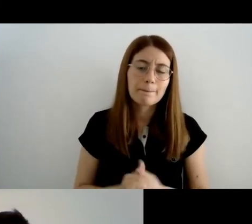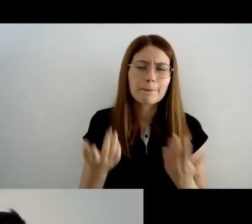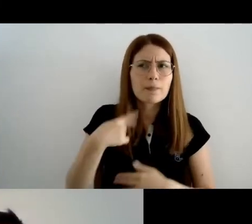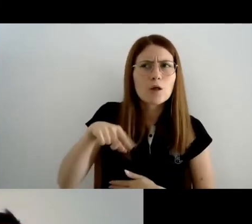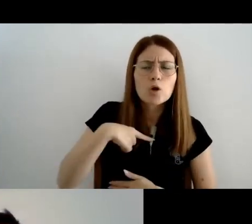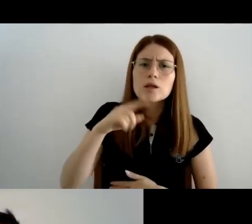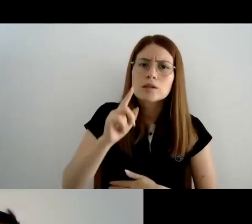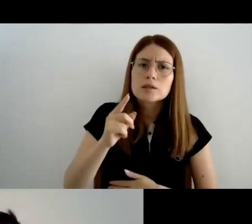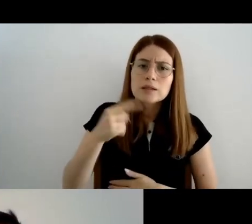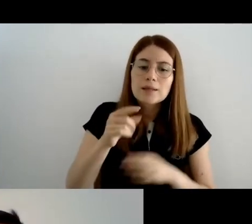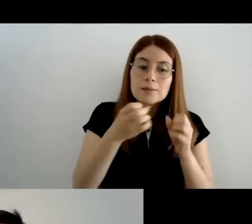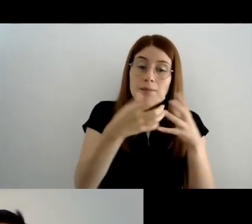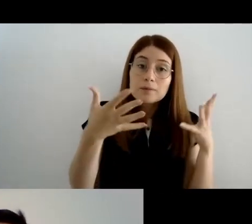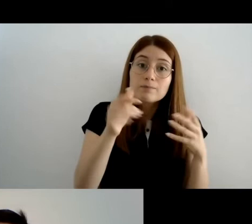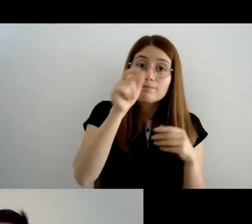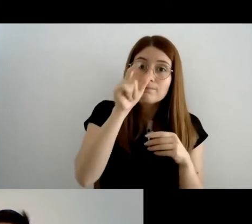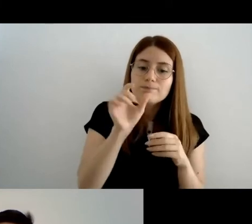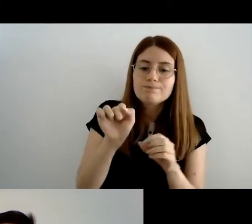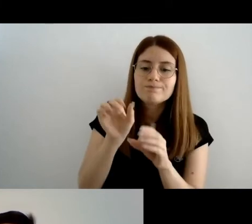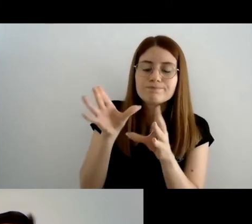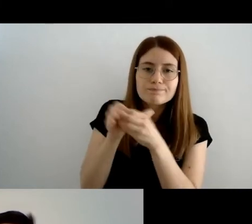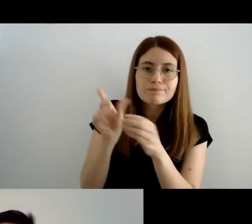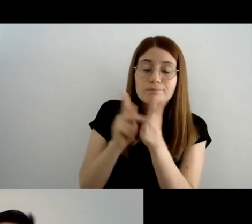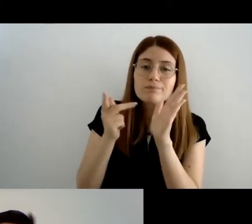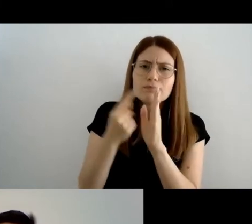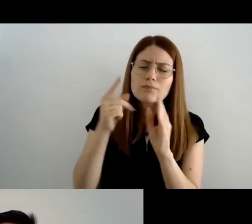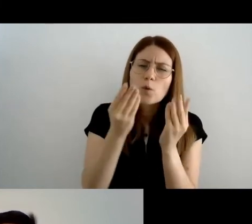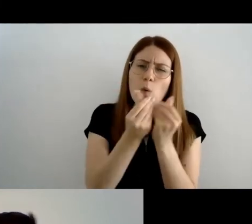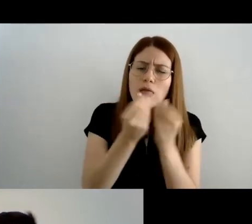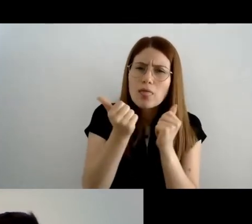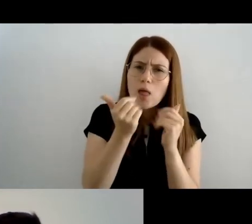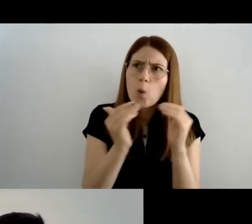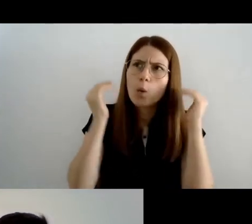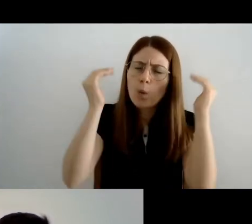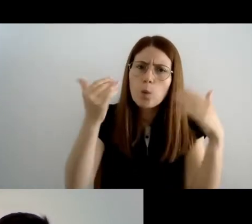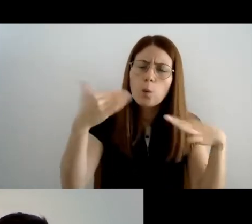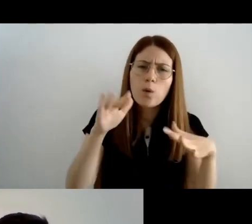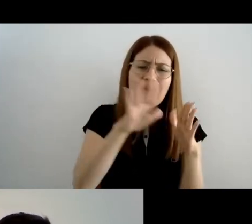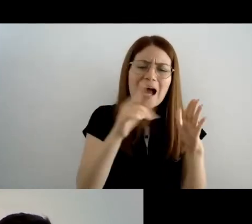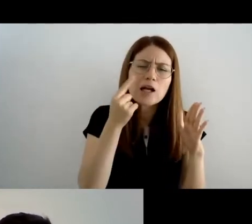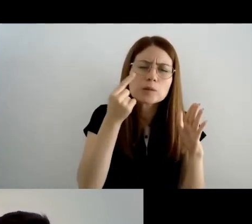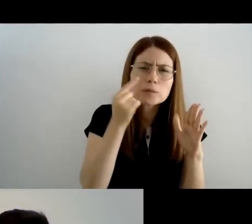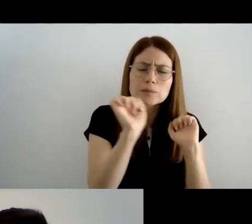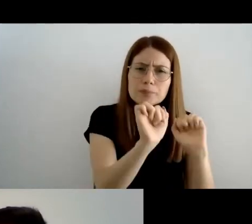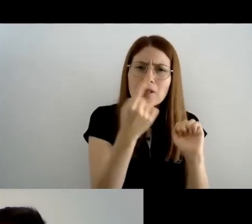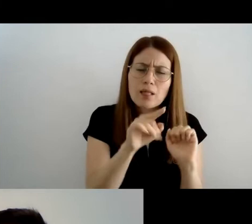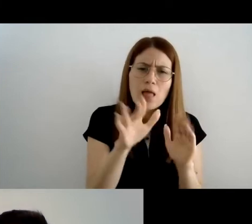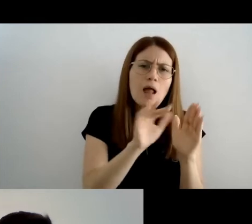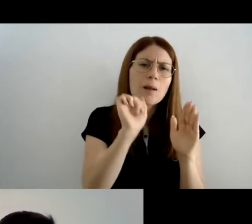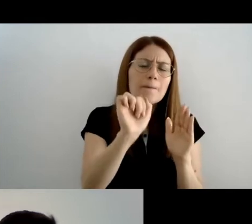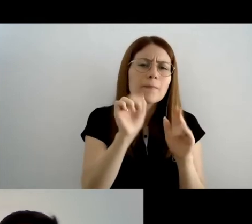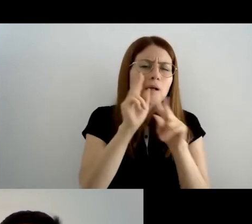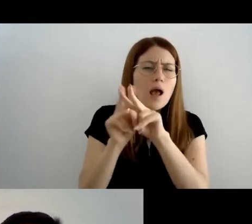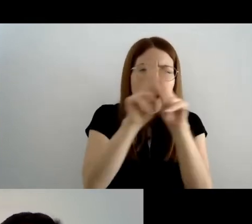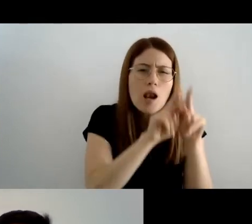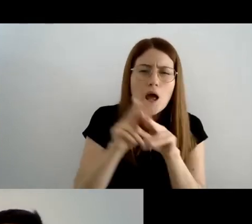cada vez mais elementos das equipas técnicas altamente qualificados que dominam a sua área específica. Pode ser áreas do ponto de vista da análise do